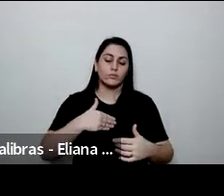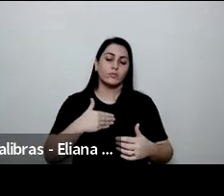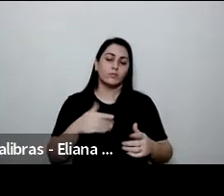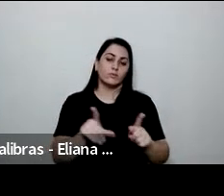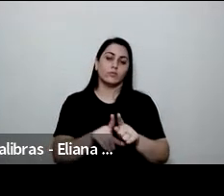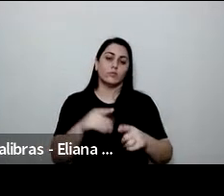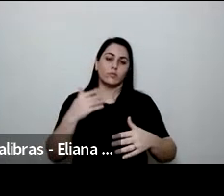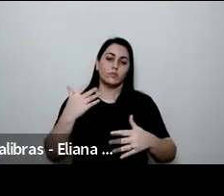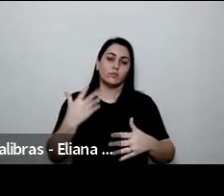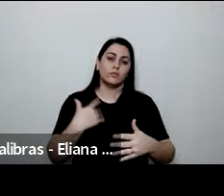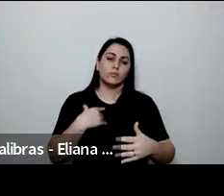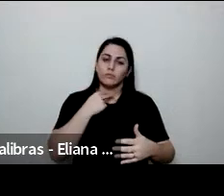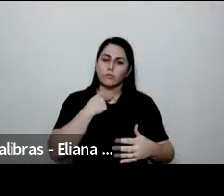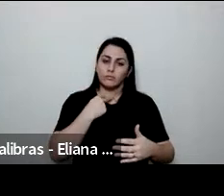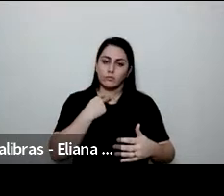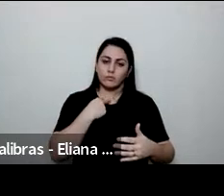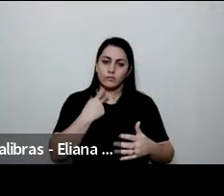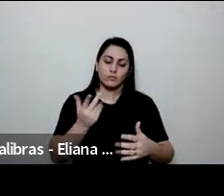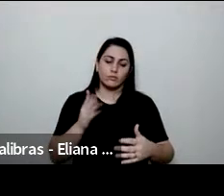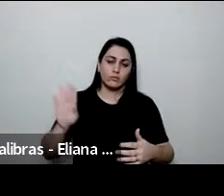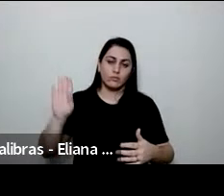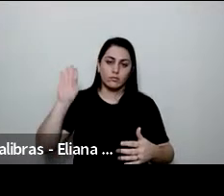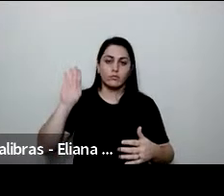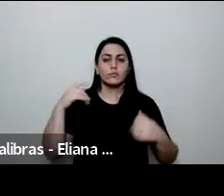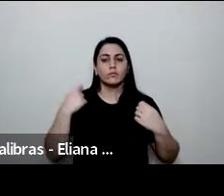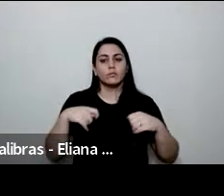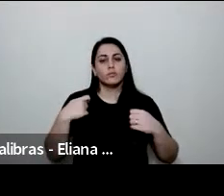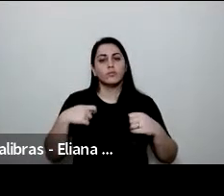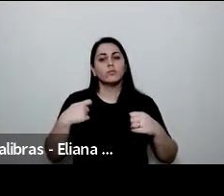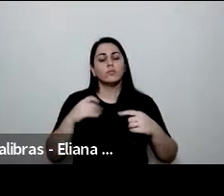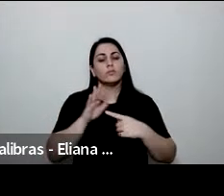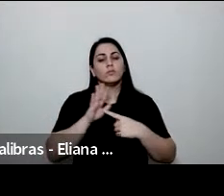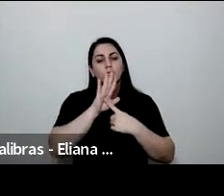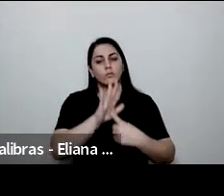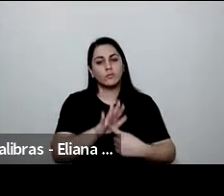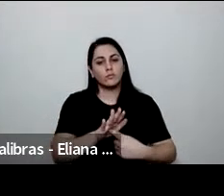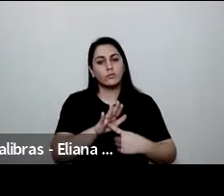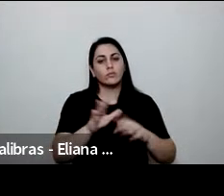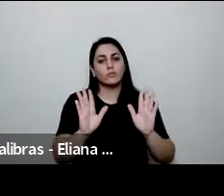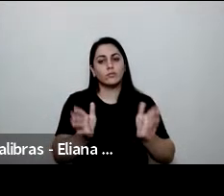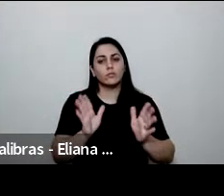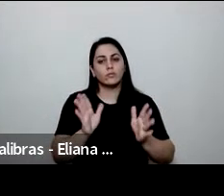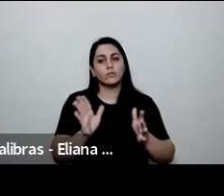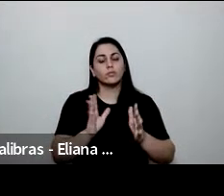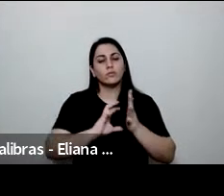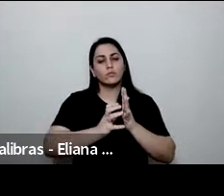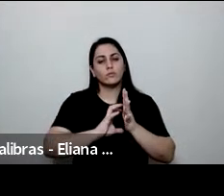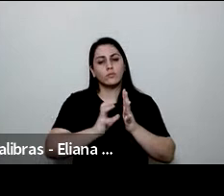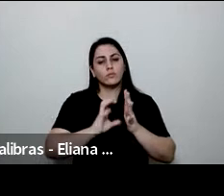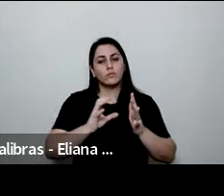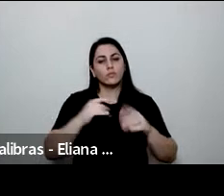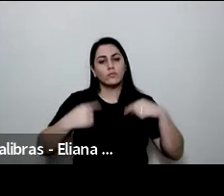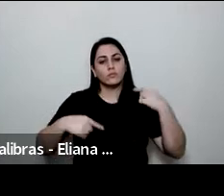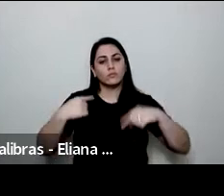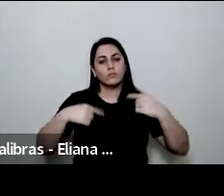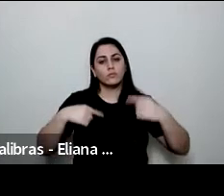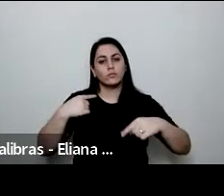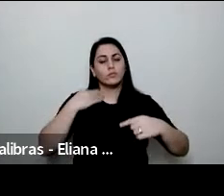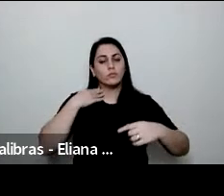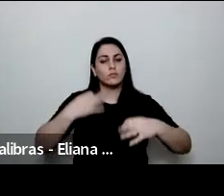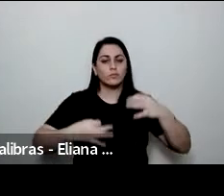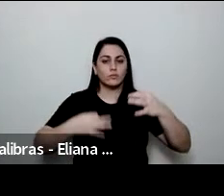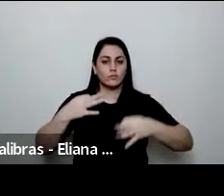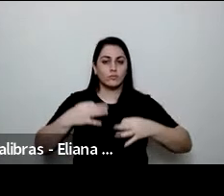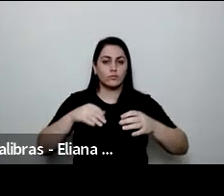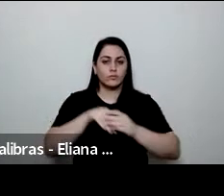registro de candidatura deve ser realizada por meio da relação dos filiados encaminhados pelo partido político à justiça eleitoral para